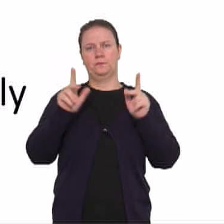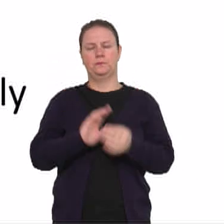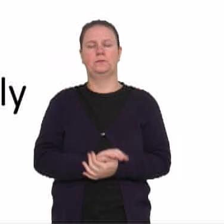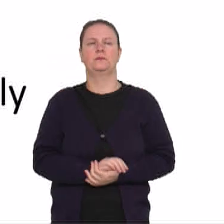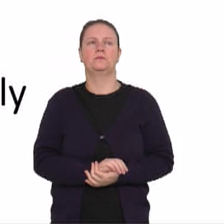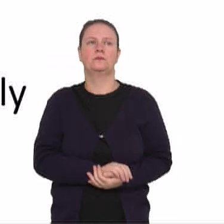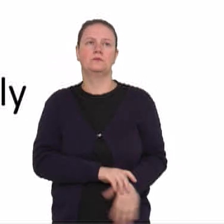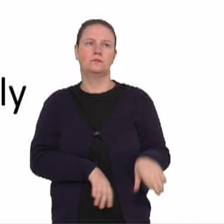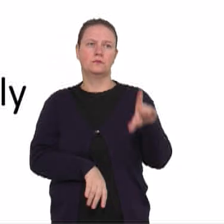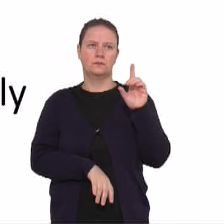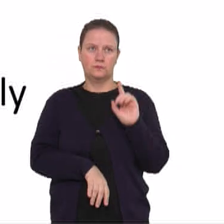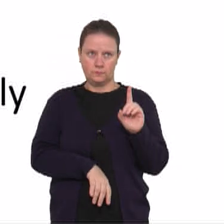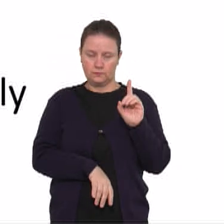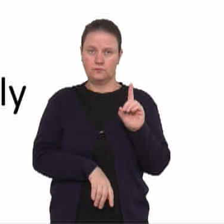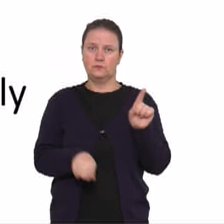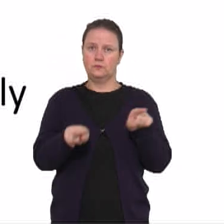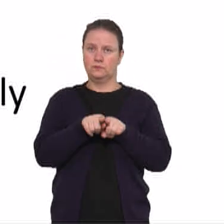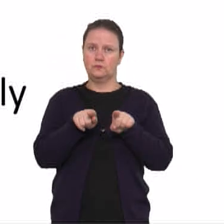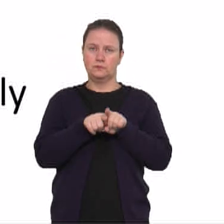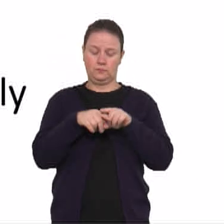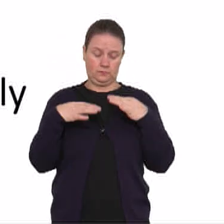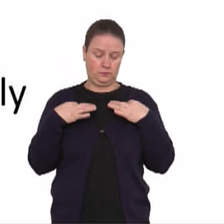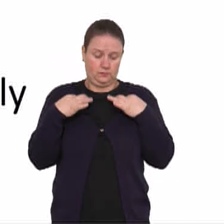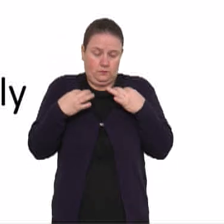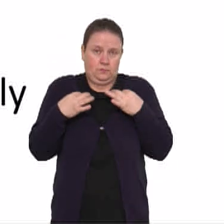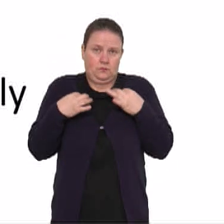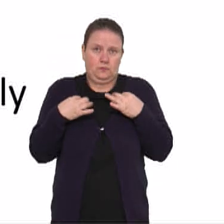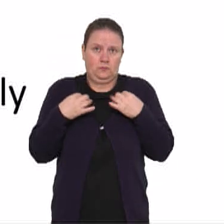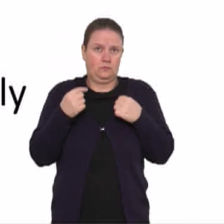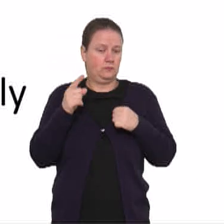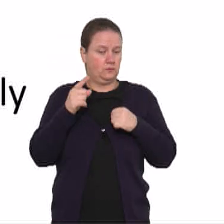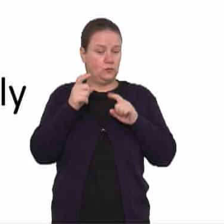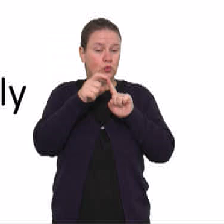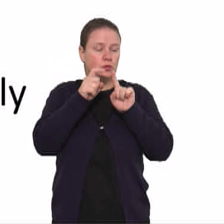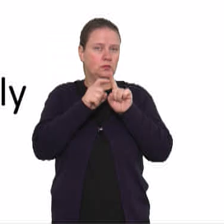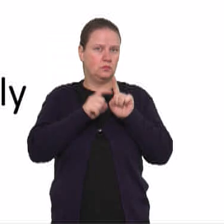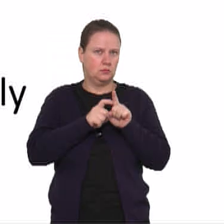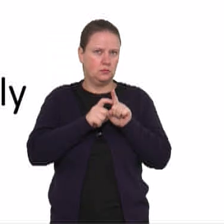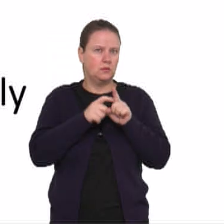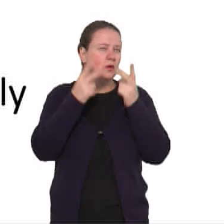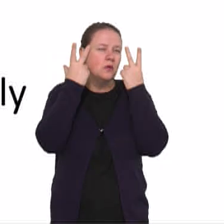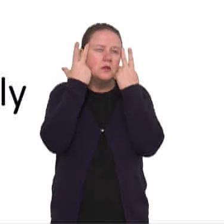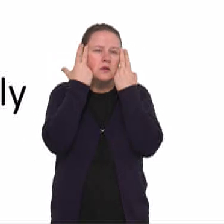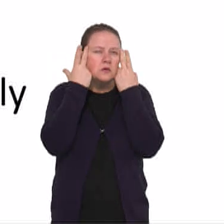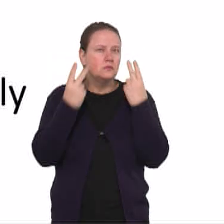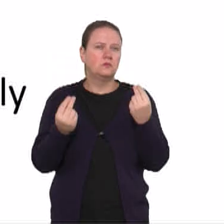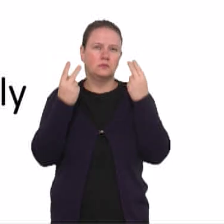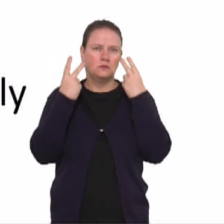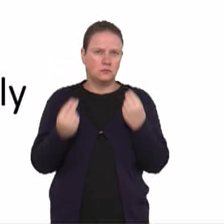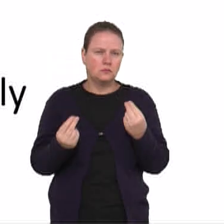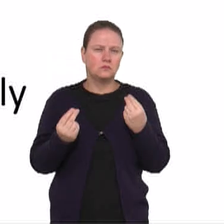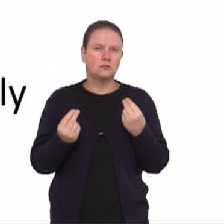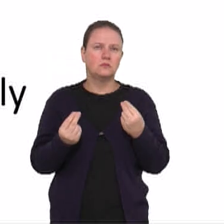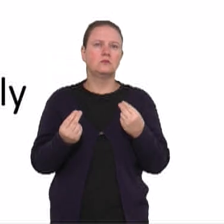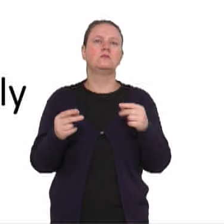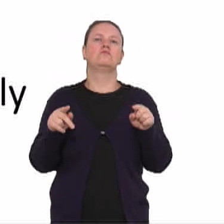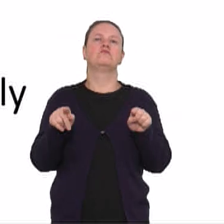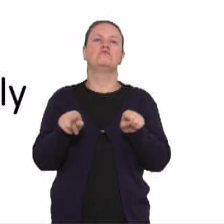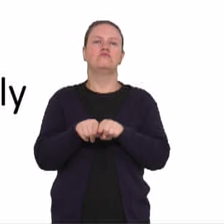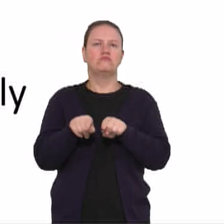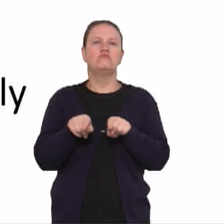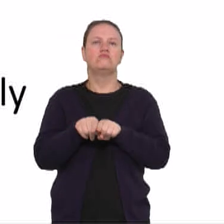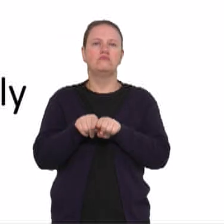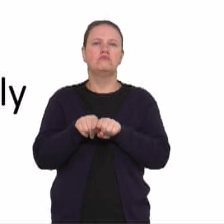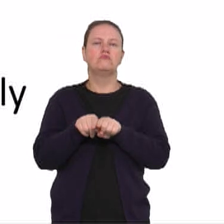clothing, também seria uma peça de vestuário, that generally, que geralmente, covers the women's